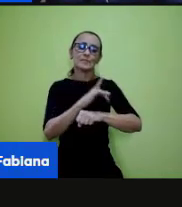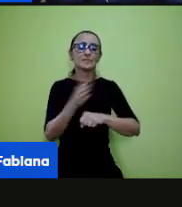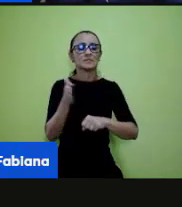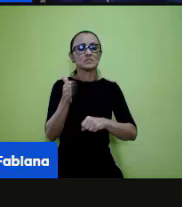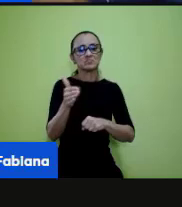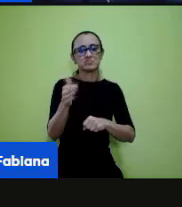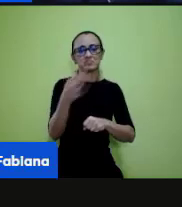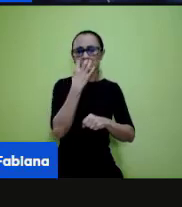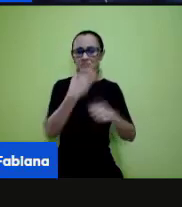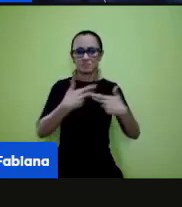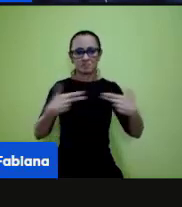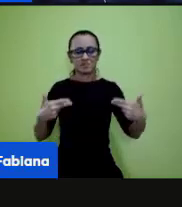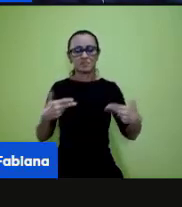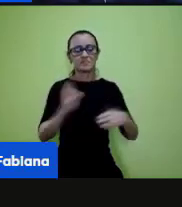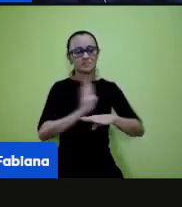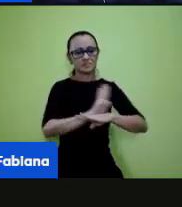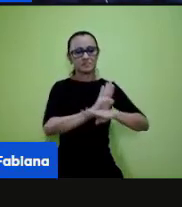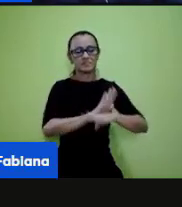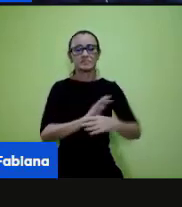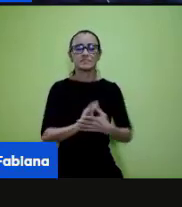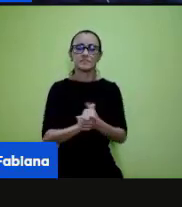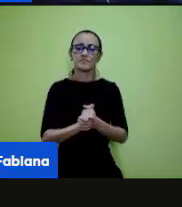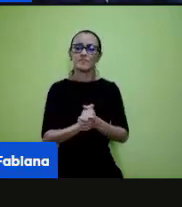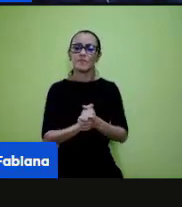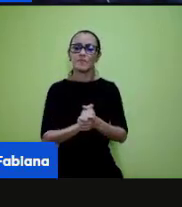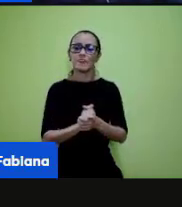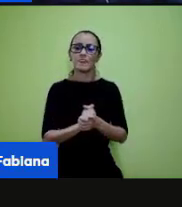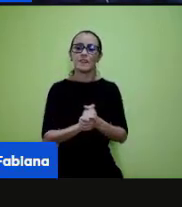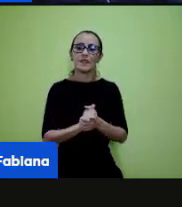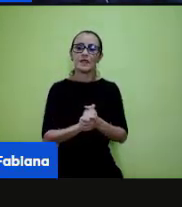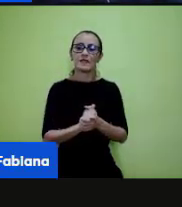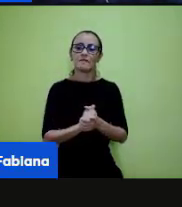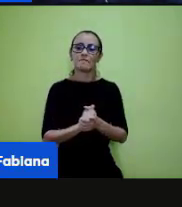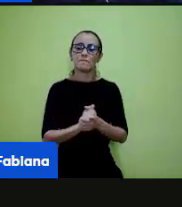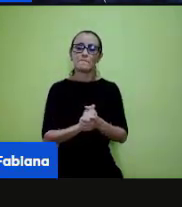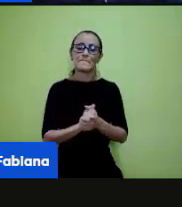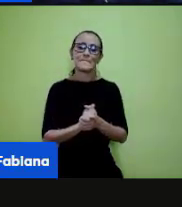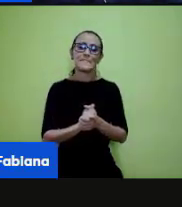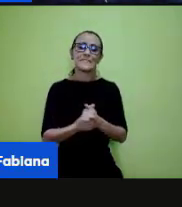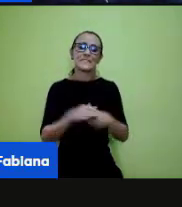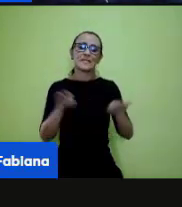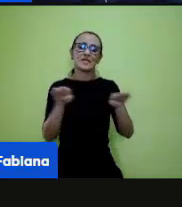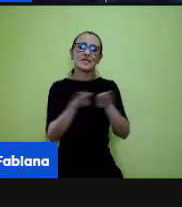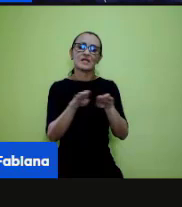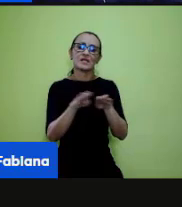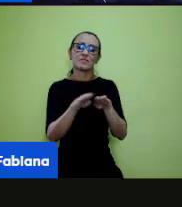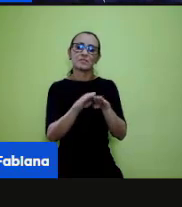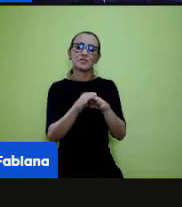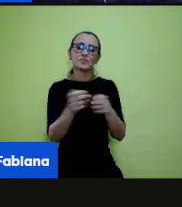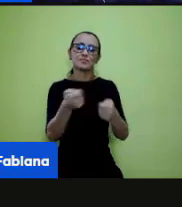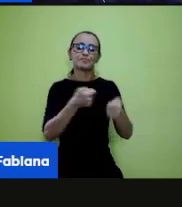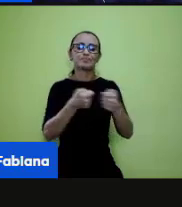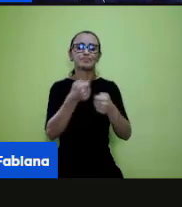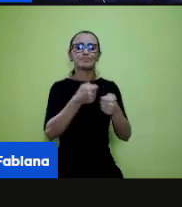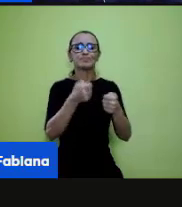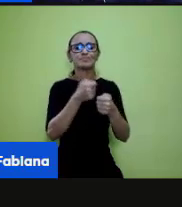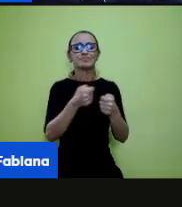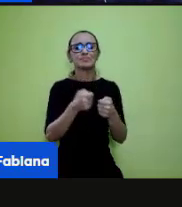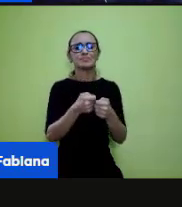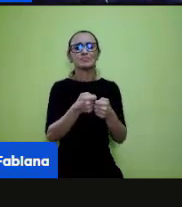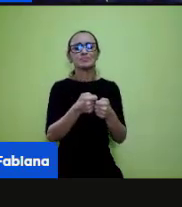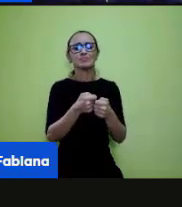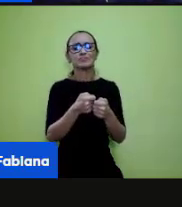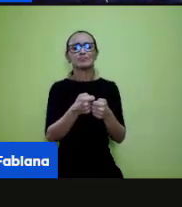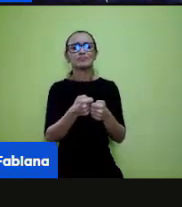vetores. Nós temos, de última alternativa, o controle legal. Quando não funciona,